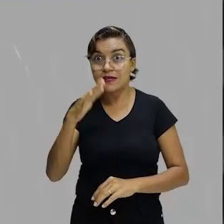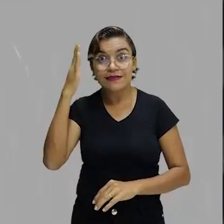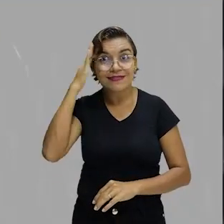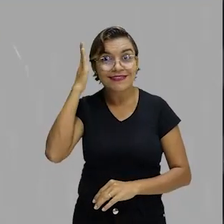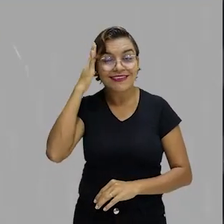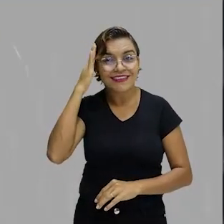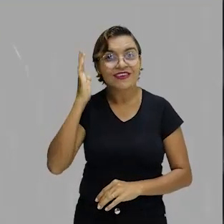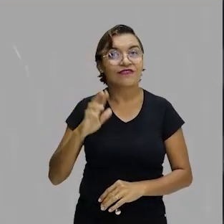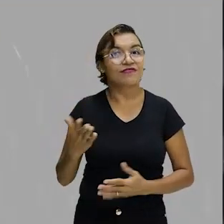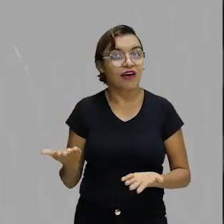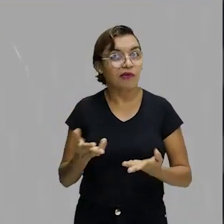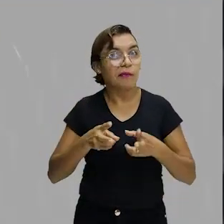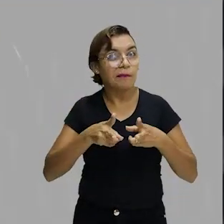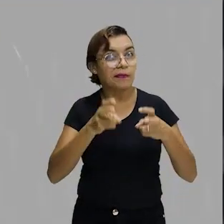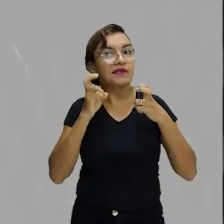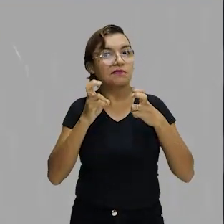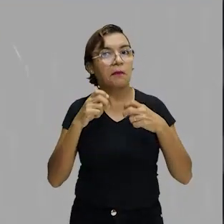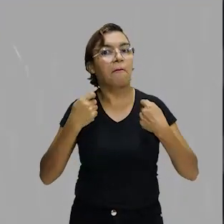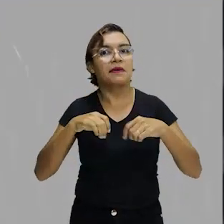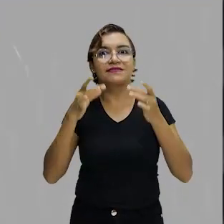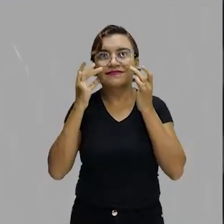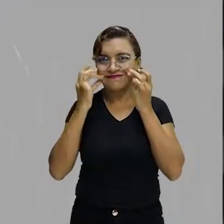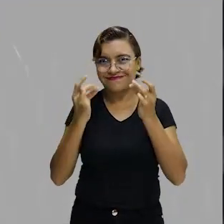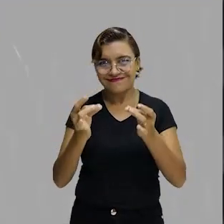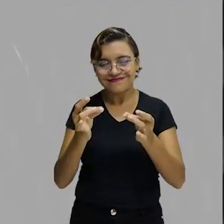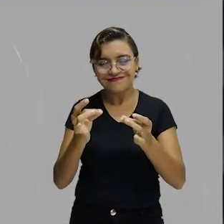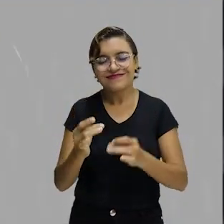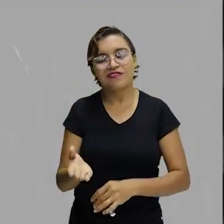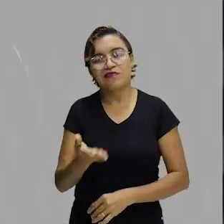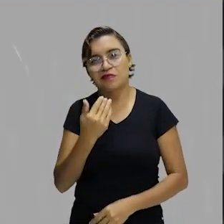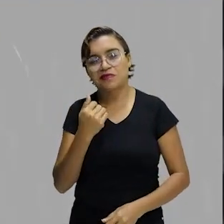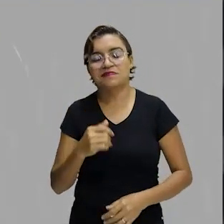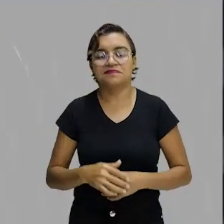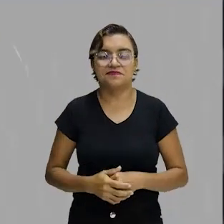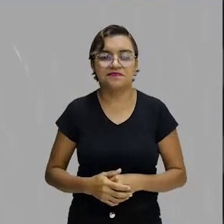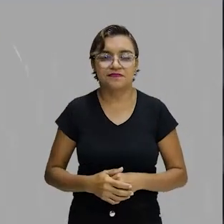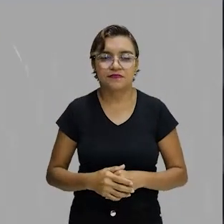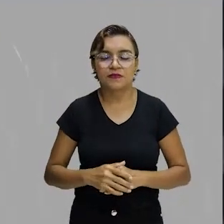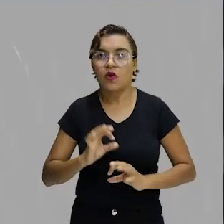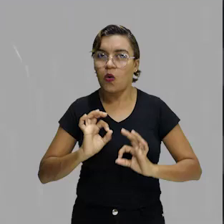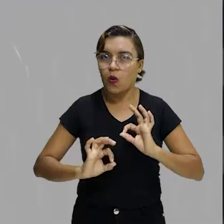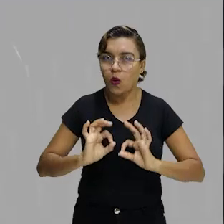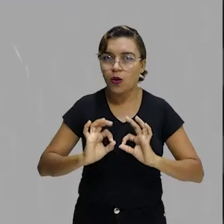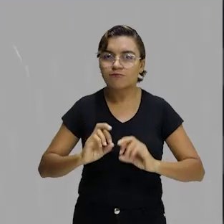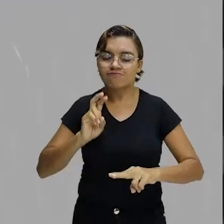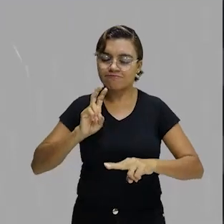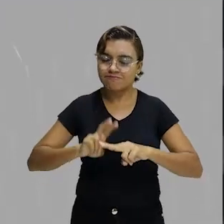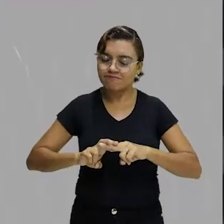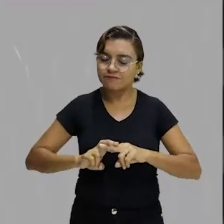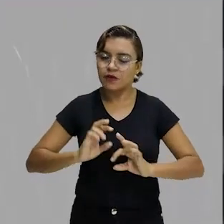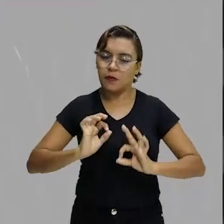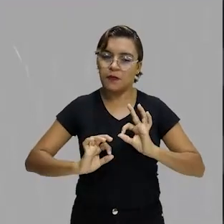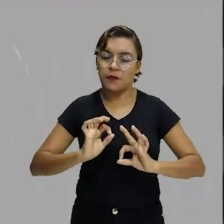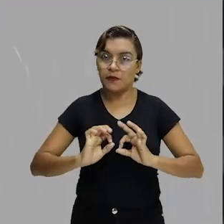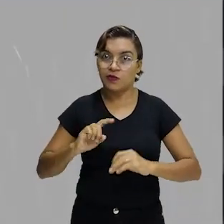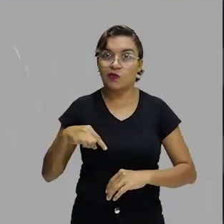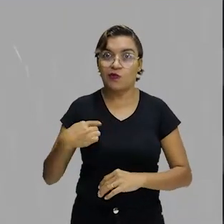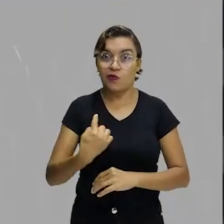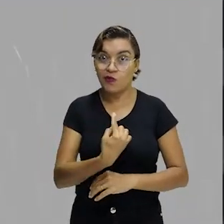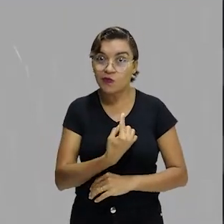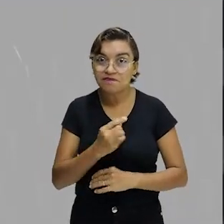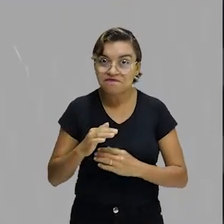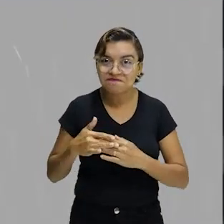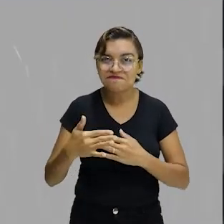Ah, agora tu percebeu que tem que ter atenção, não é isso? Então vamos lá, arruma aí o corpo direitinho para a gente prosseguir